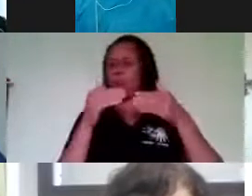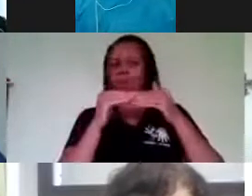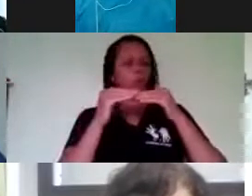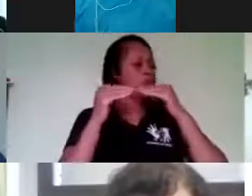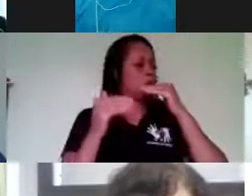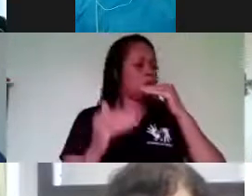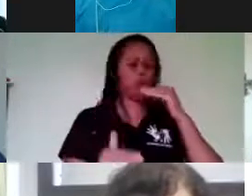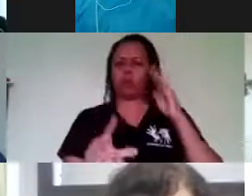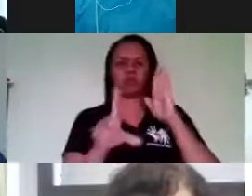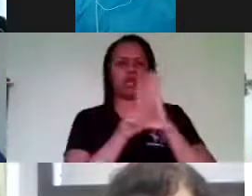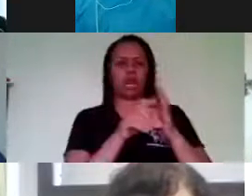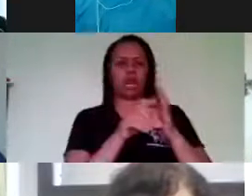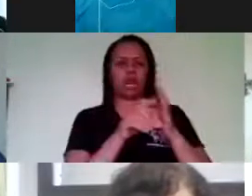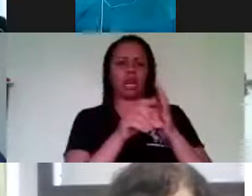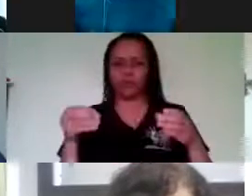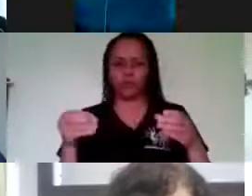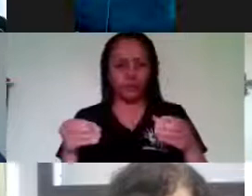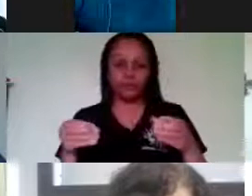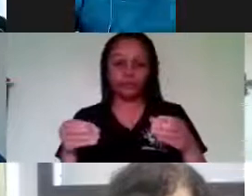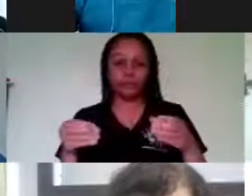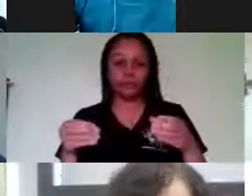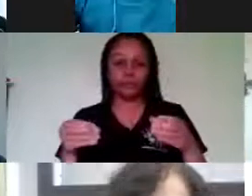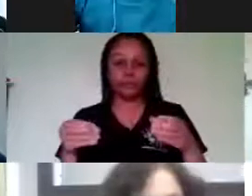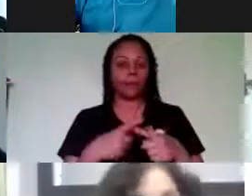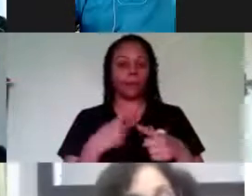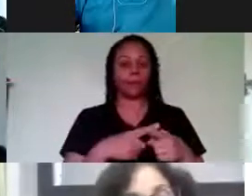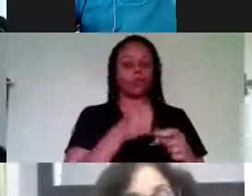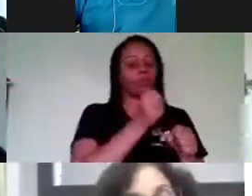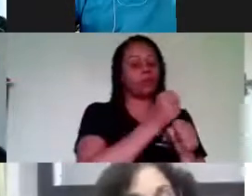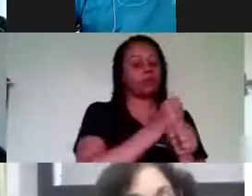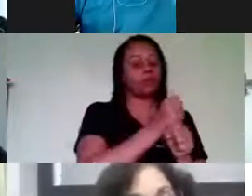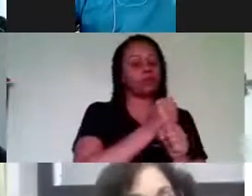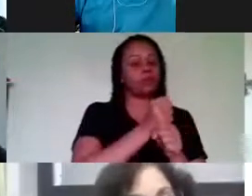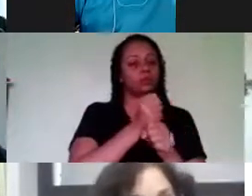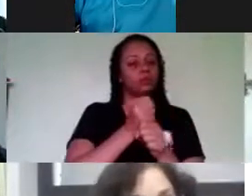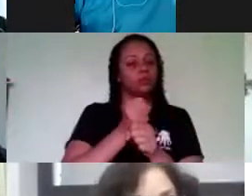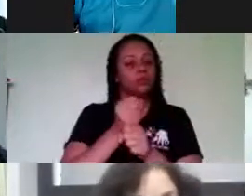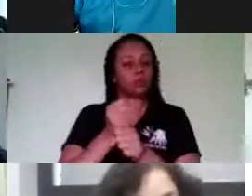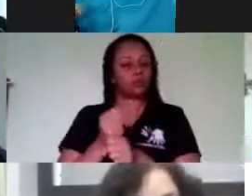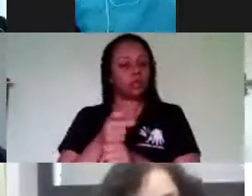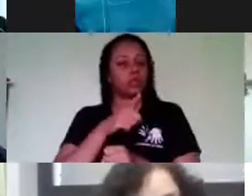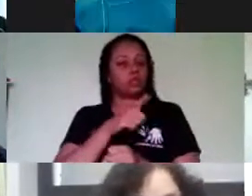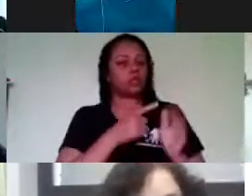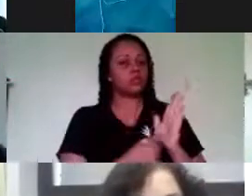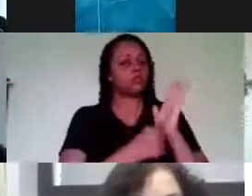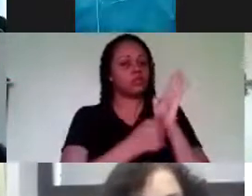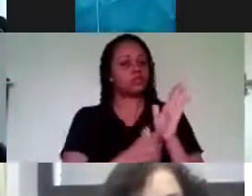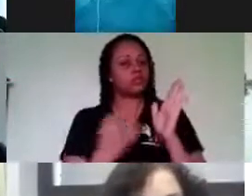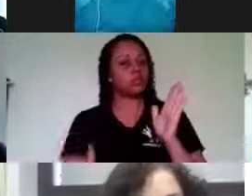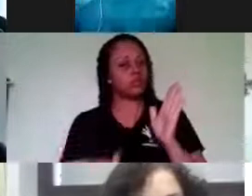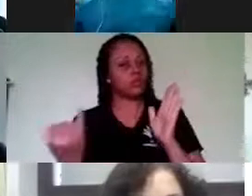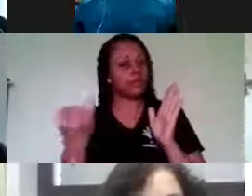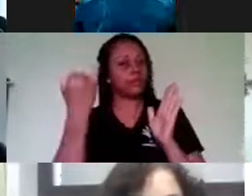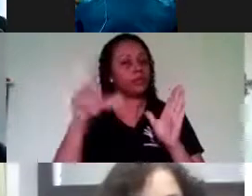eu acho que graças ao fato de que ao longo desses anos nós temos destacado a importância da lei de cotas, né,